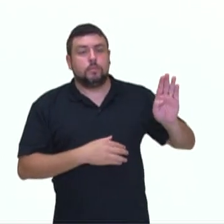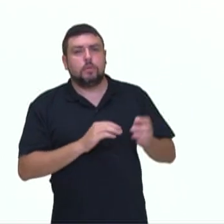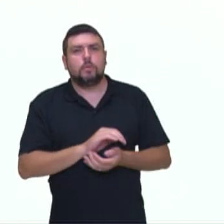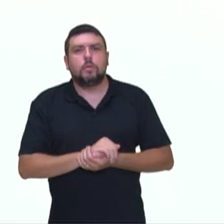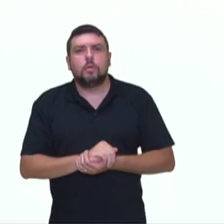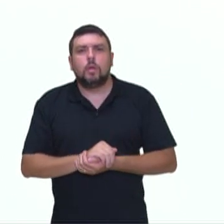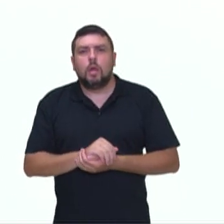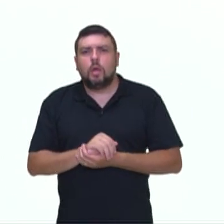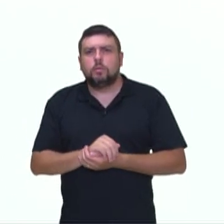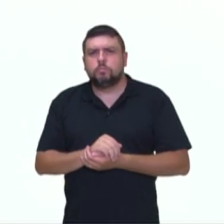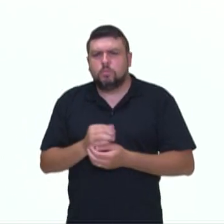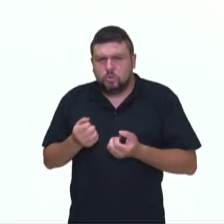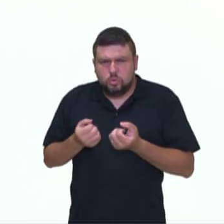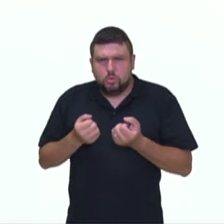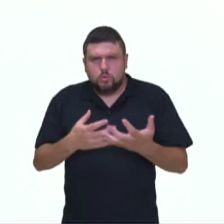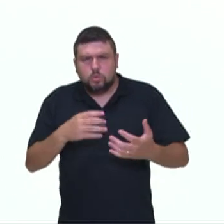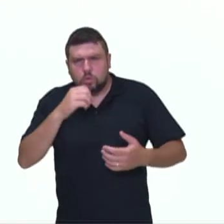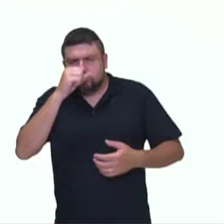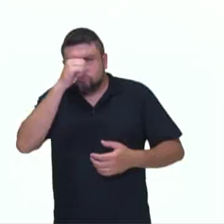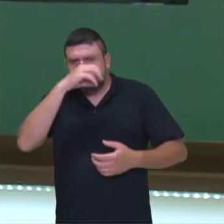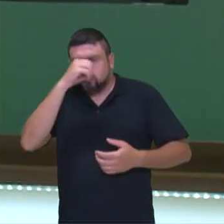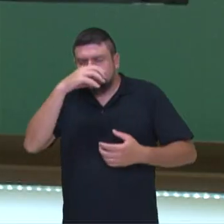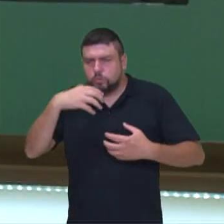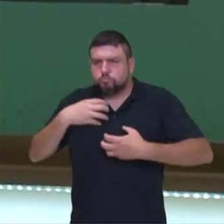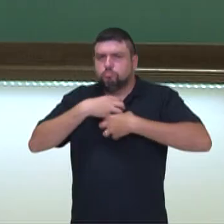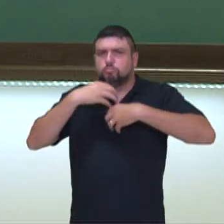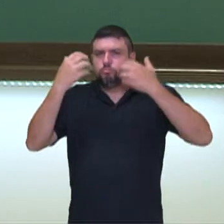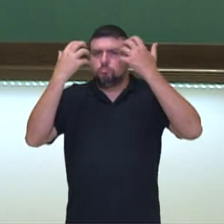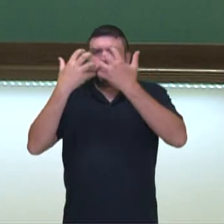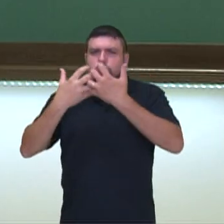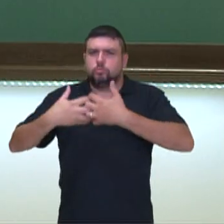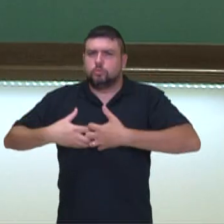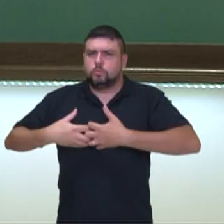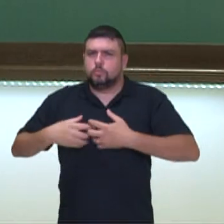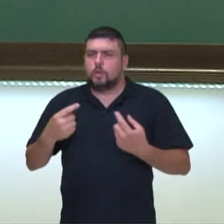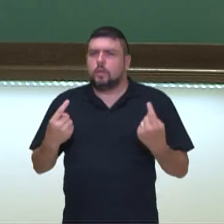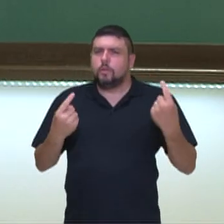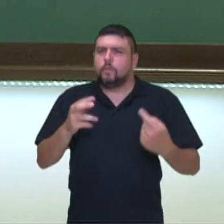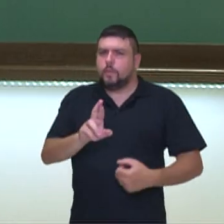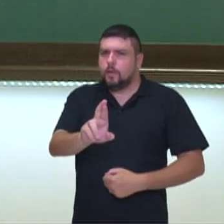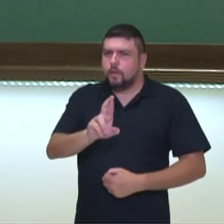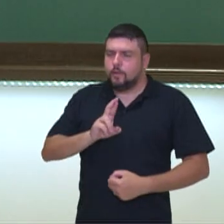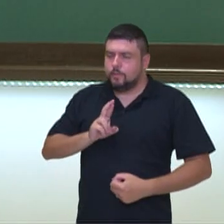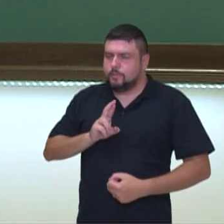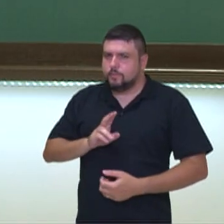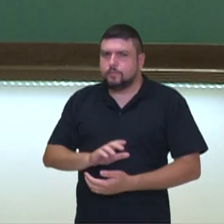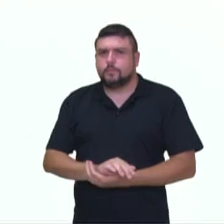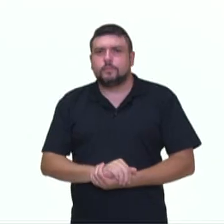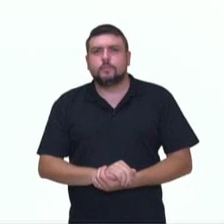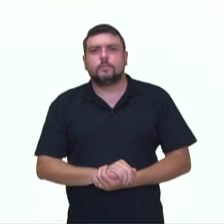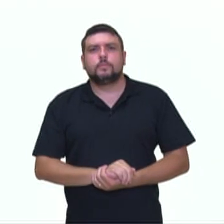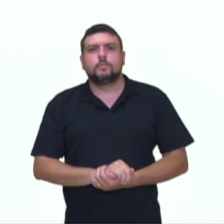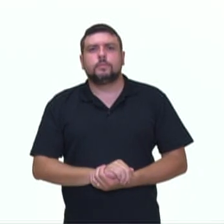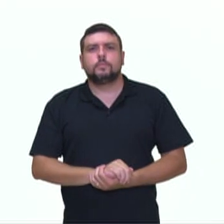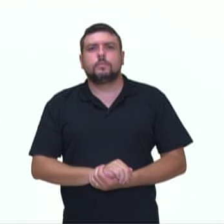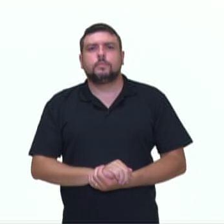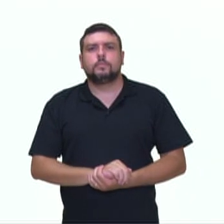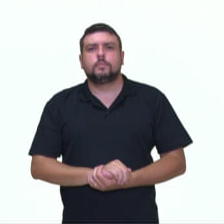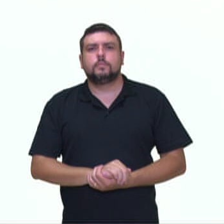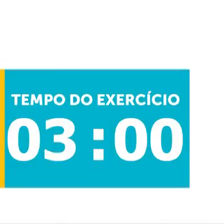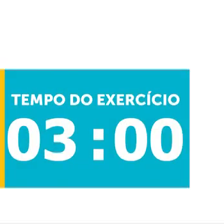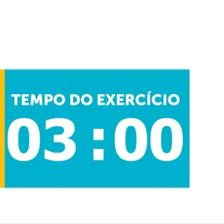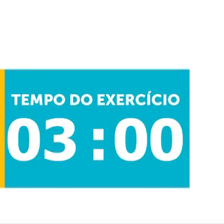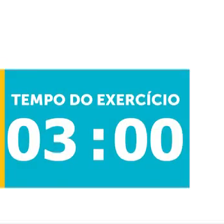o incômodo através de imagens reflexivas. Vamos lá, gente, respondam para mim, por favor.